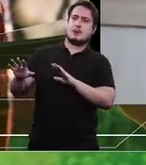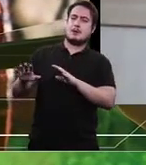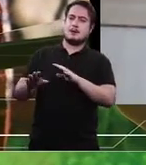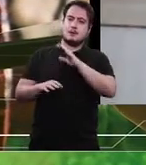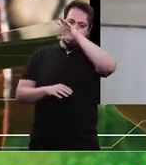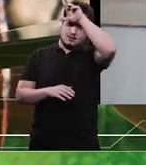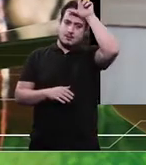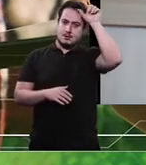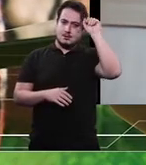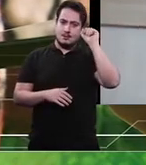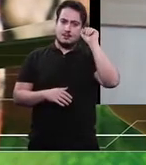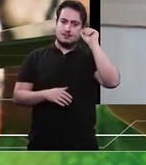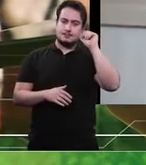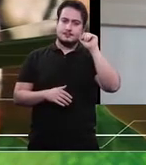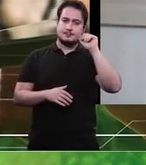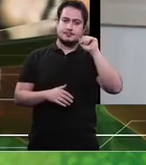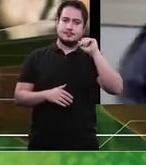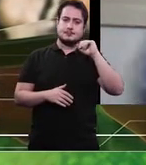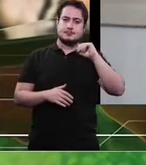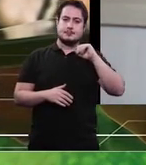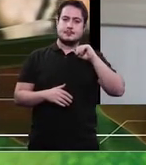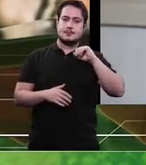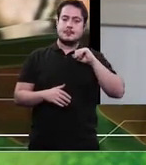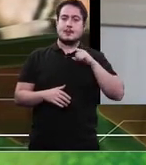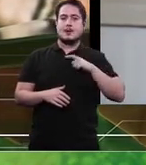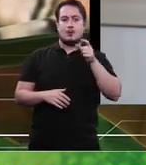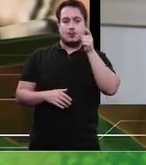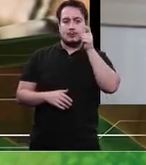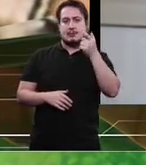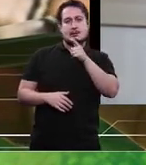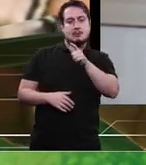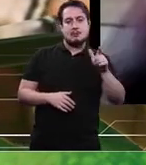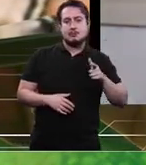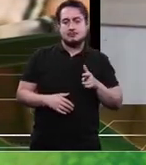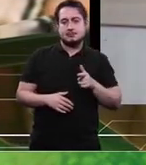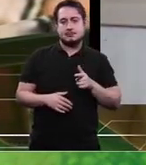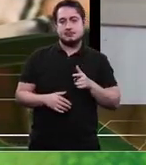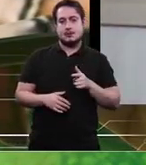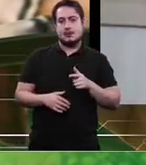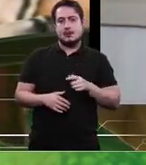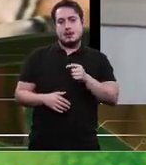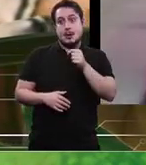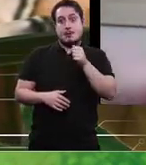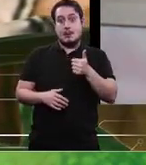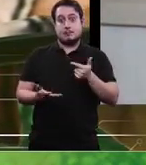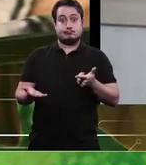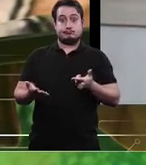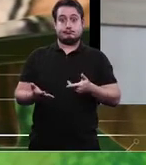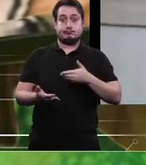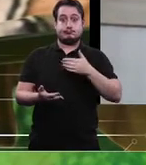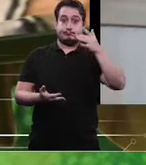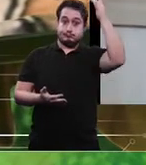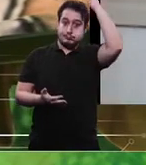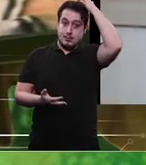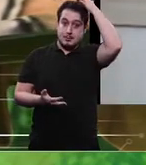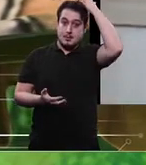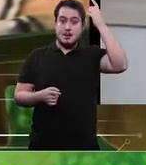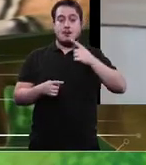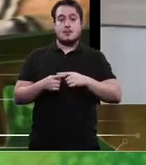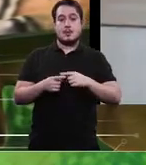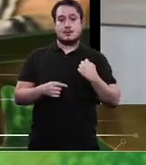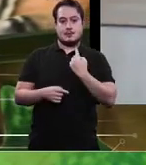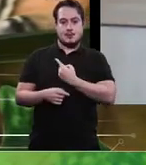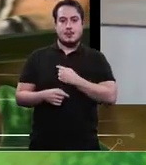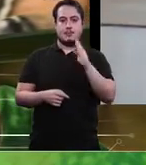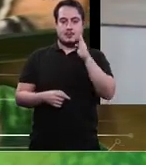em benefício, né, dos seus interesses outros, o que é quase um absurdo, porque afinal de contas estamos no mesmo